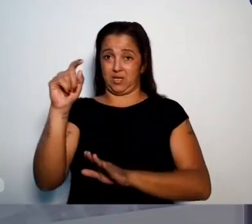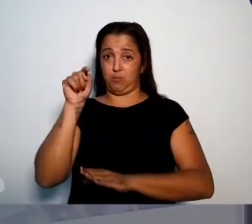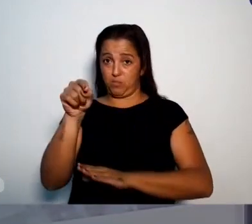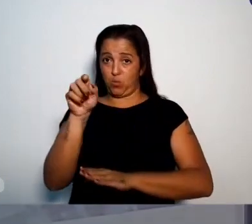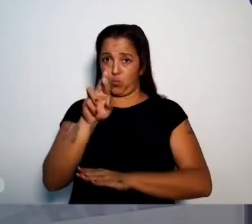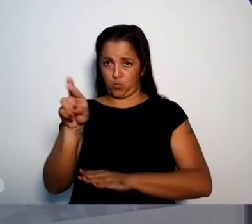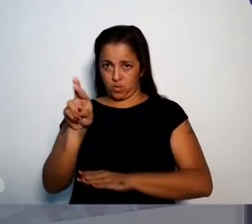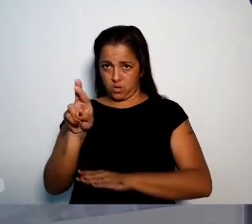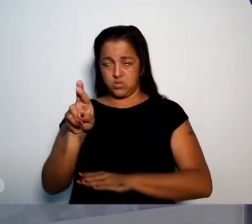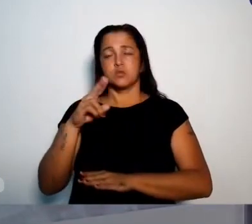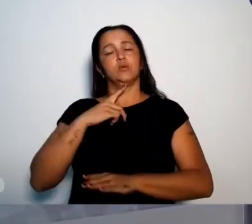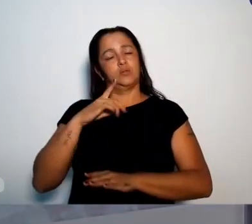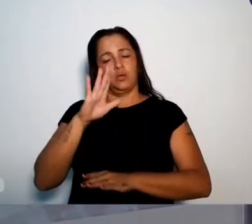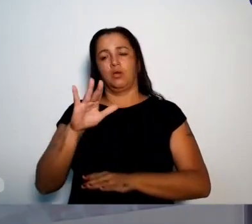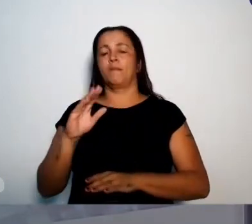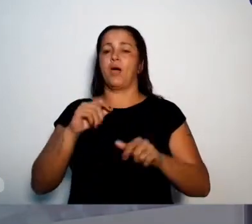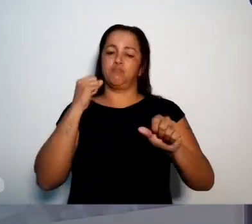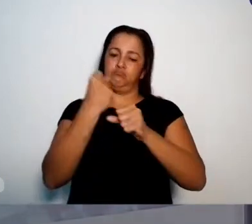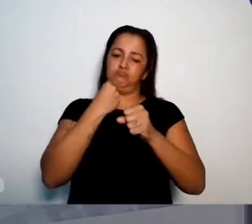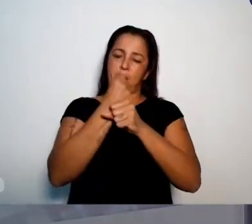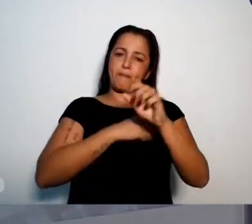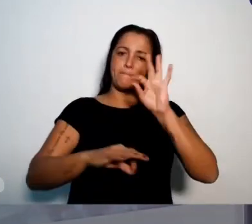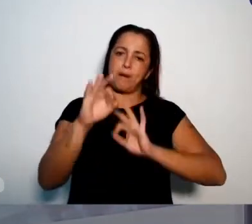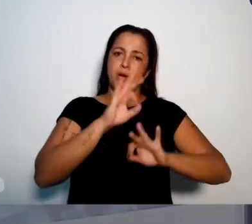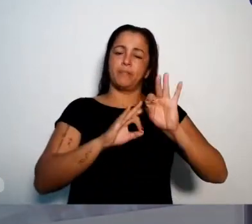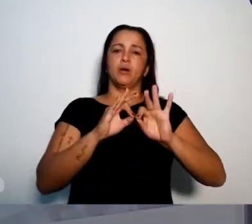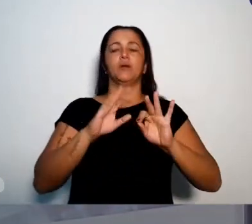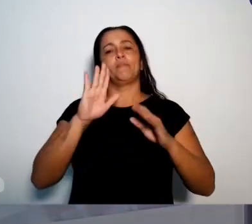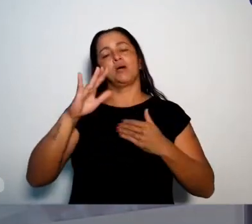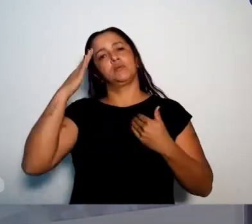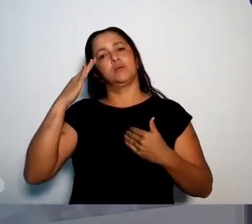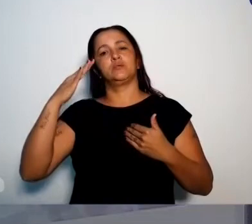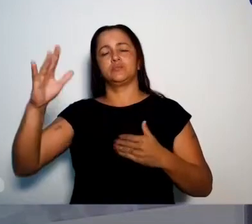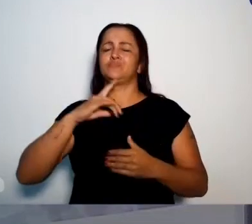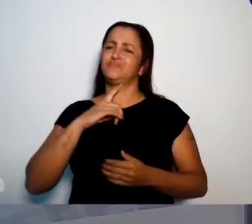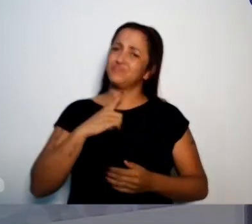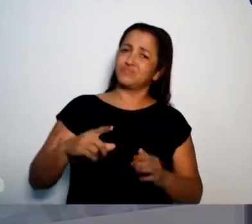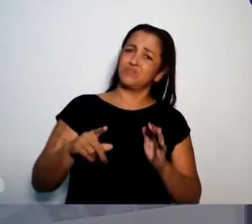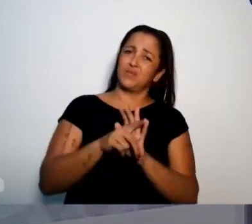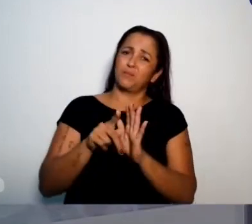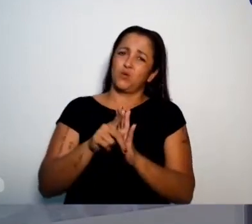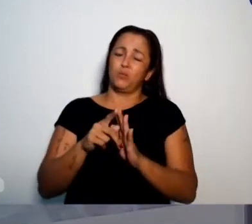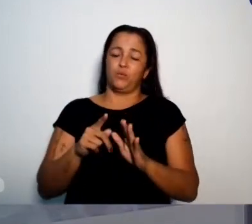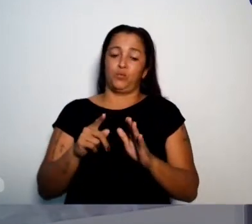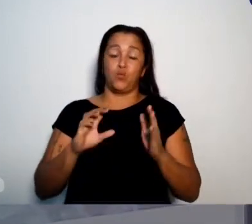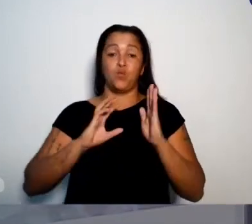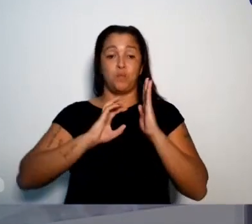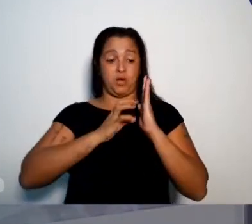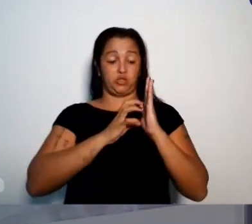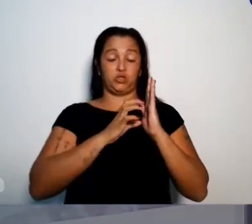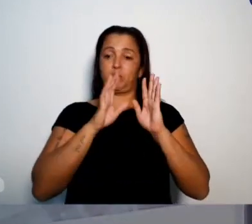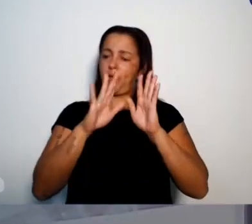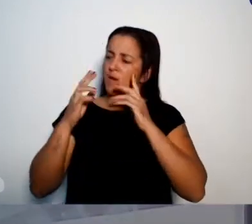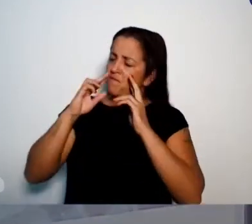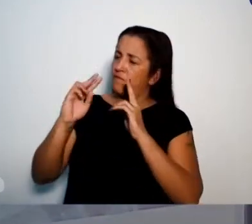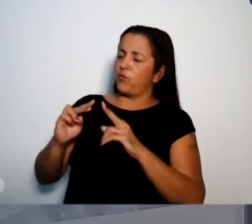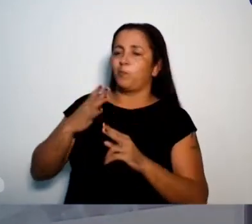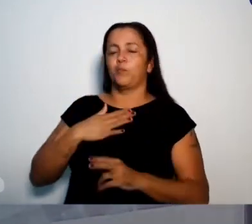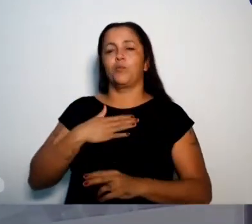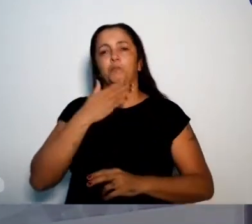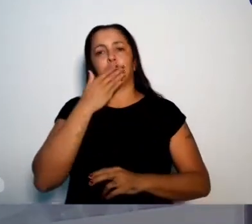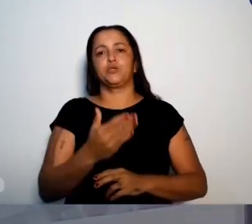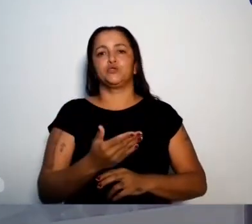falta agora o projeto. Então, agradeço, principalmente por ele não ser do meu partido e viu aí o meu pedido